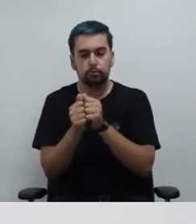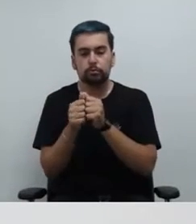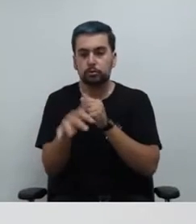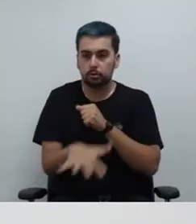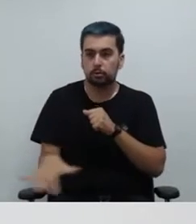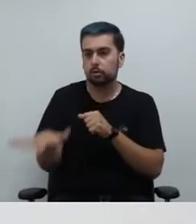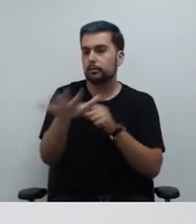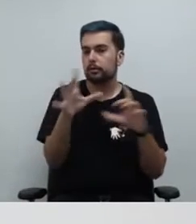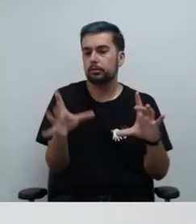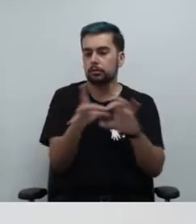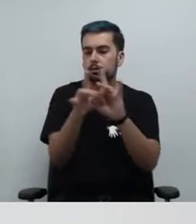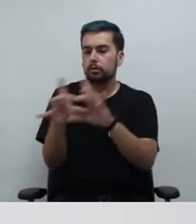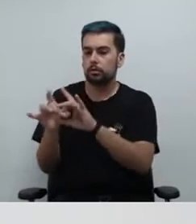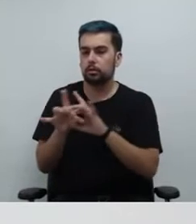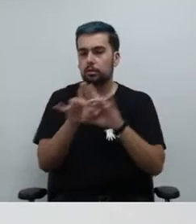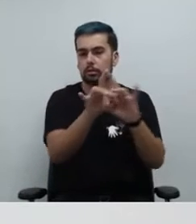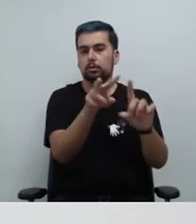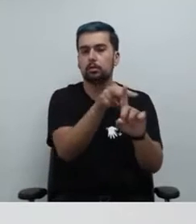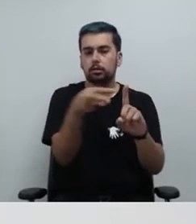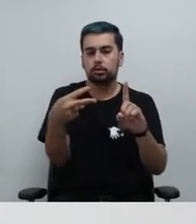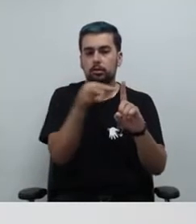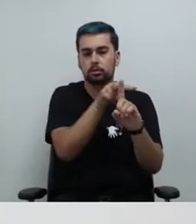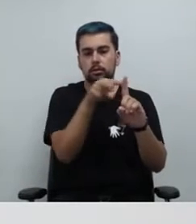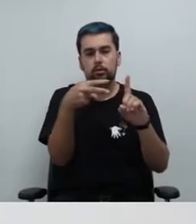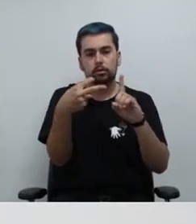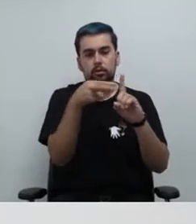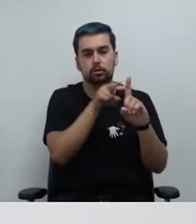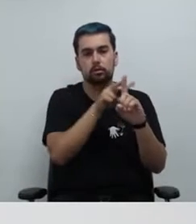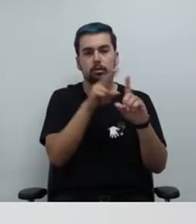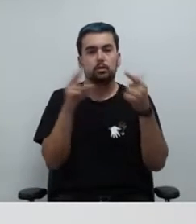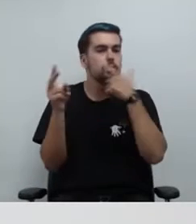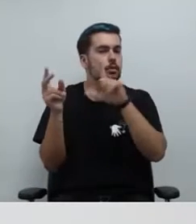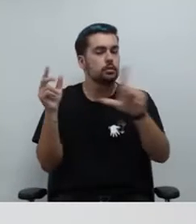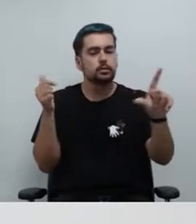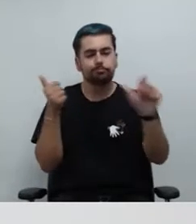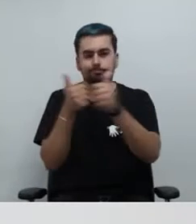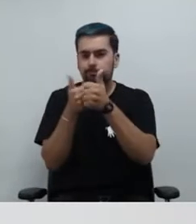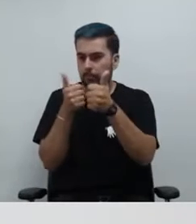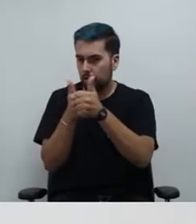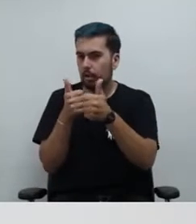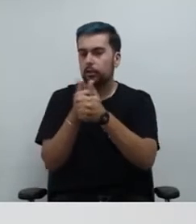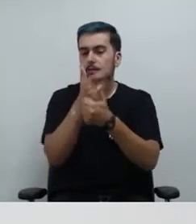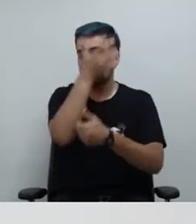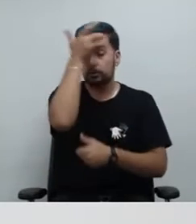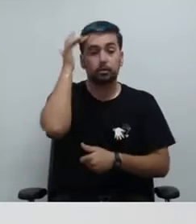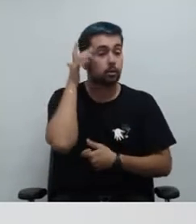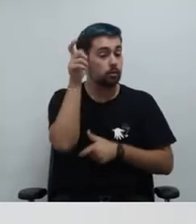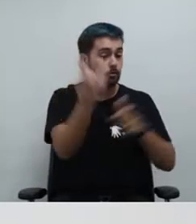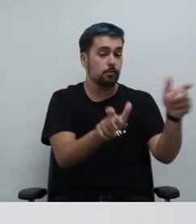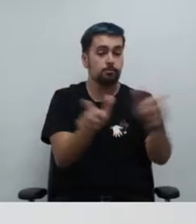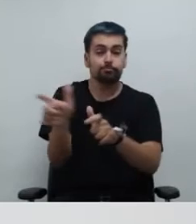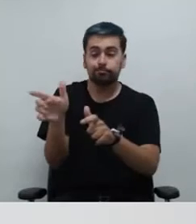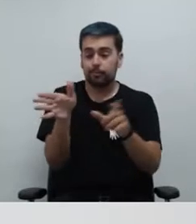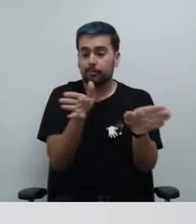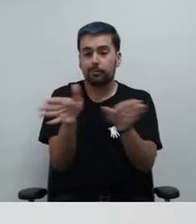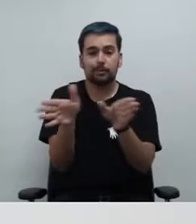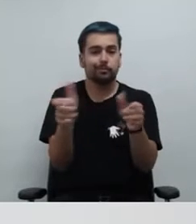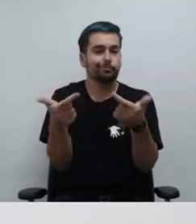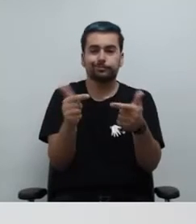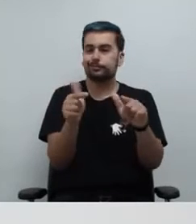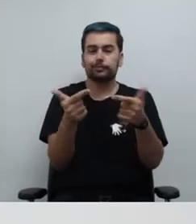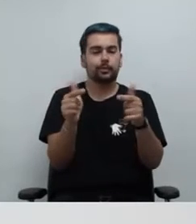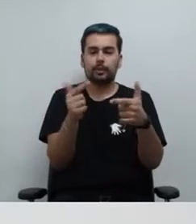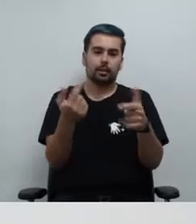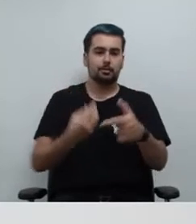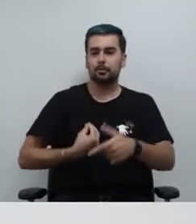essa perspectiva de que possamos chegar mais próximo a várias pessoas que hoje não conseguem vir presencialmente,